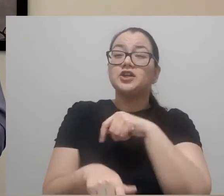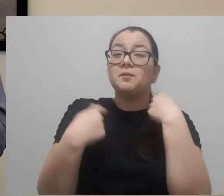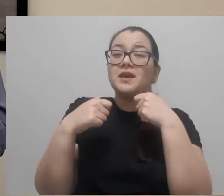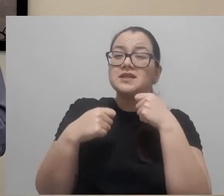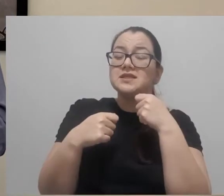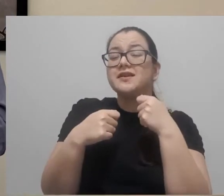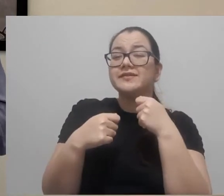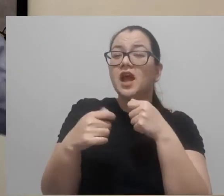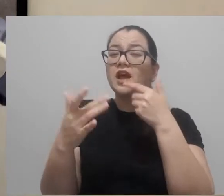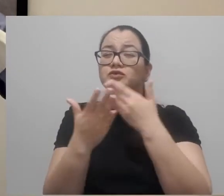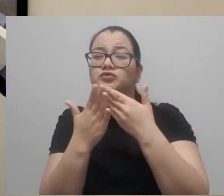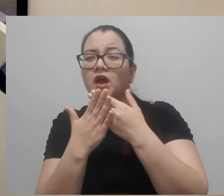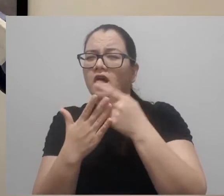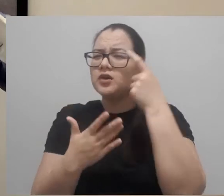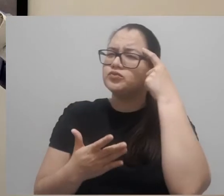contemporâneo.